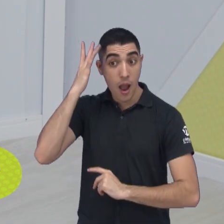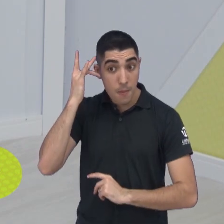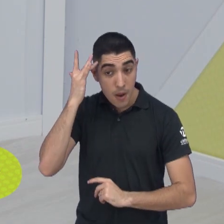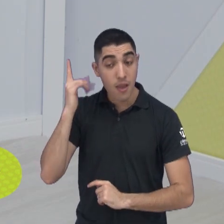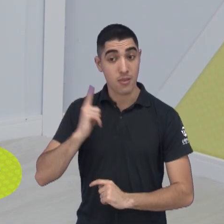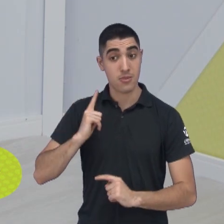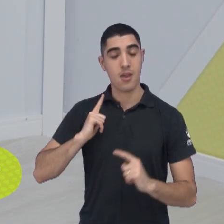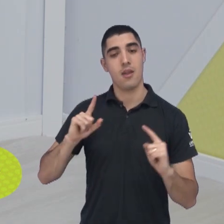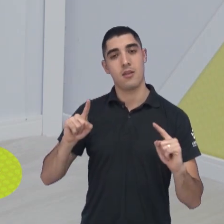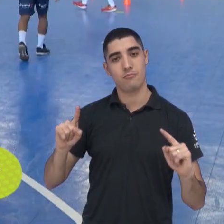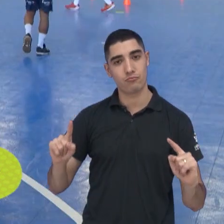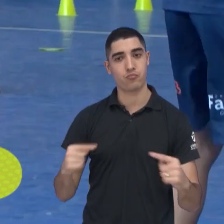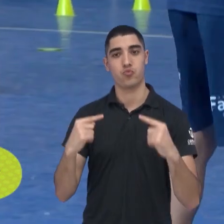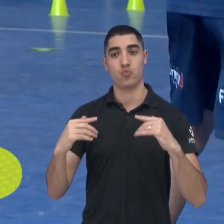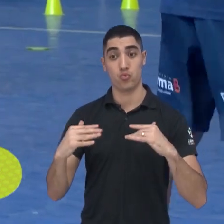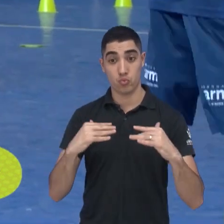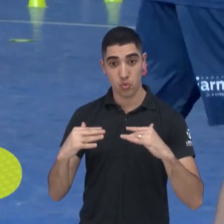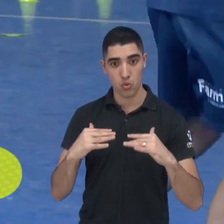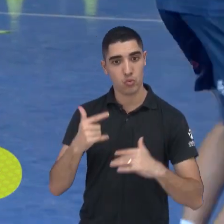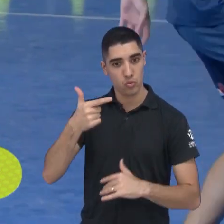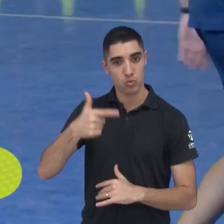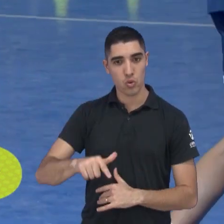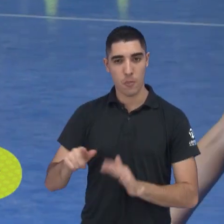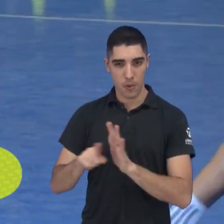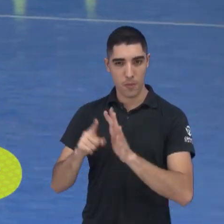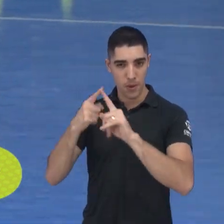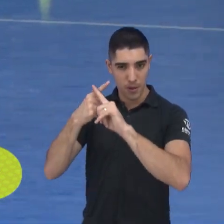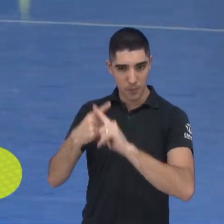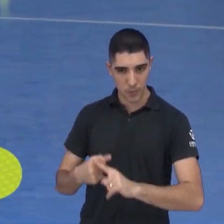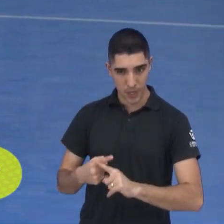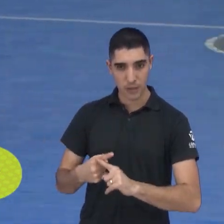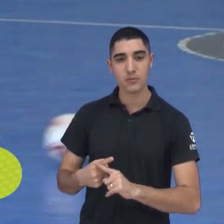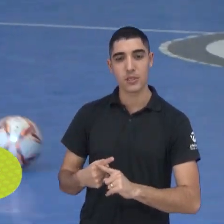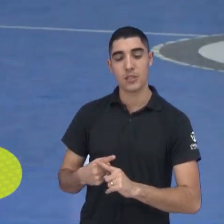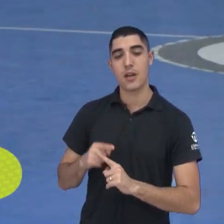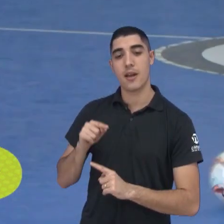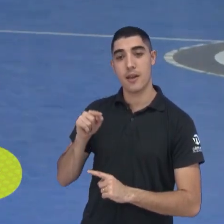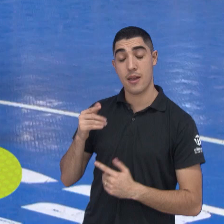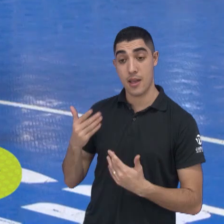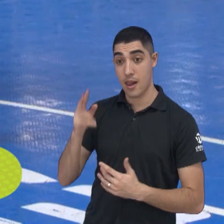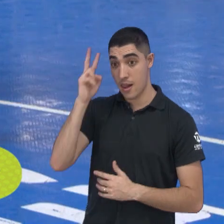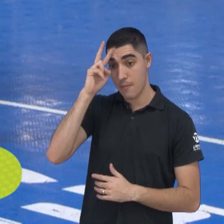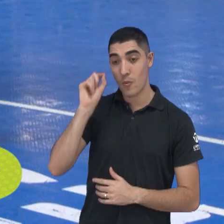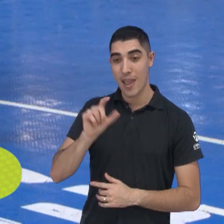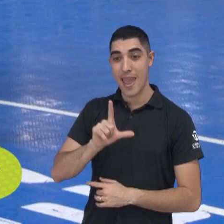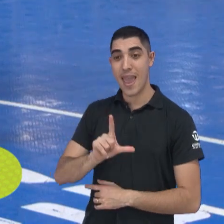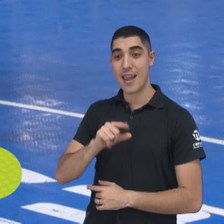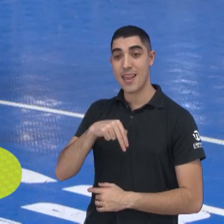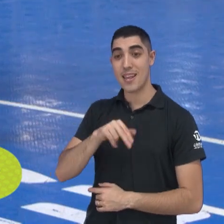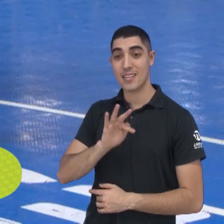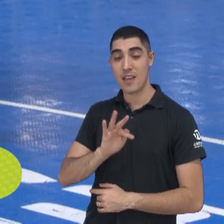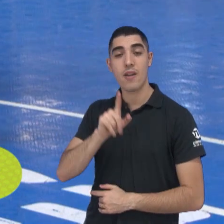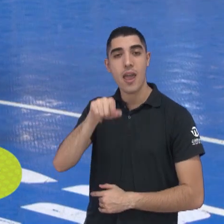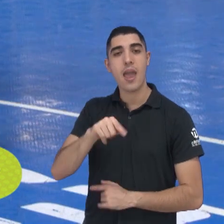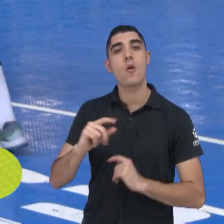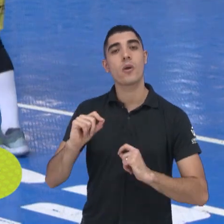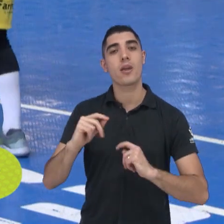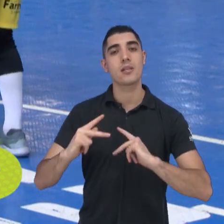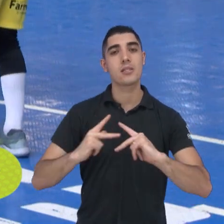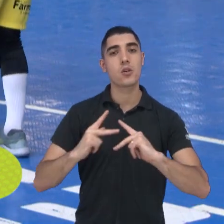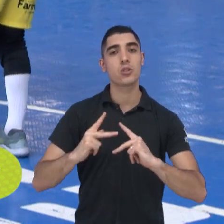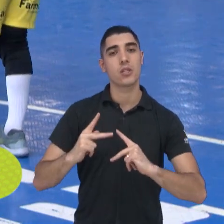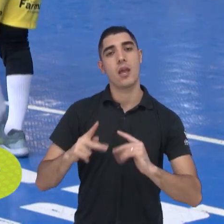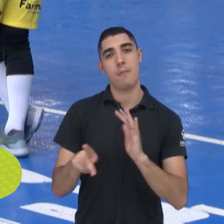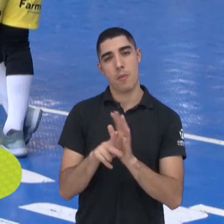pela abertura do retorno da Talentos LNF, que é sempre válido a gente lembrar, que é a Liga Nacional de Futsal sub-20.